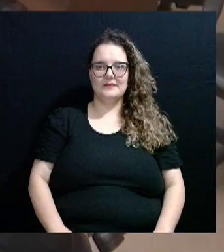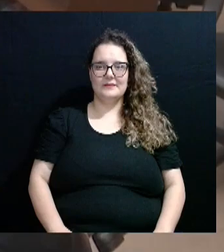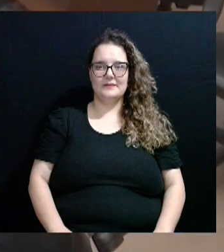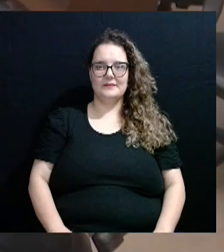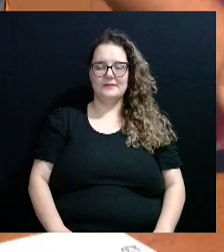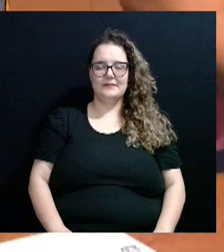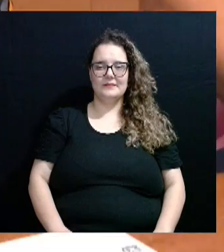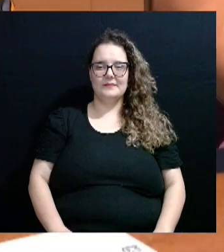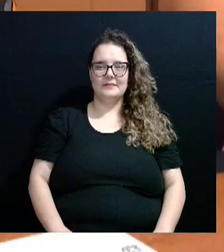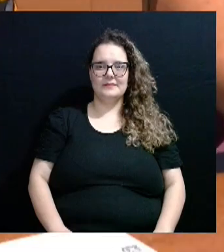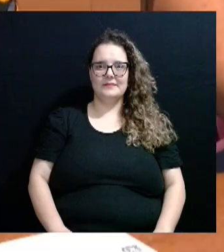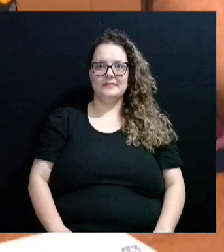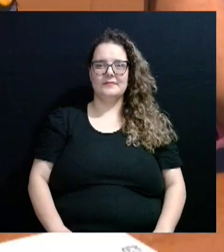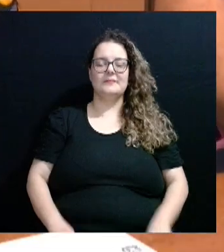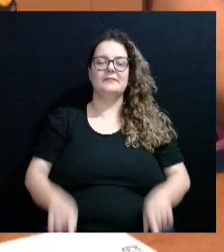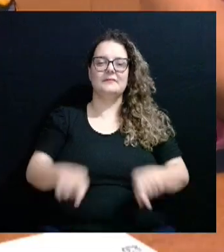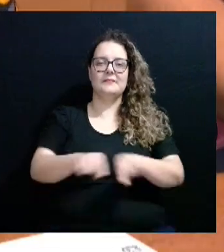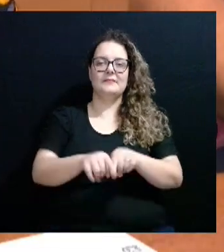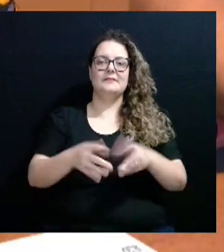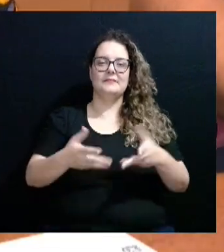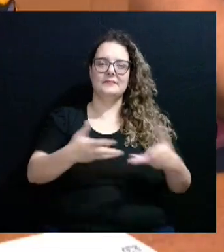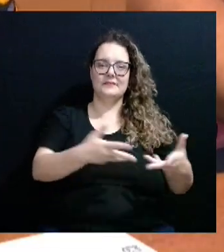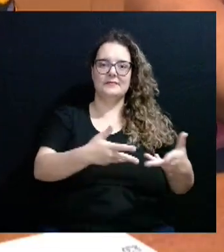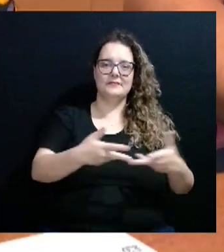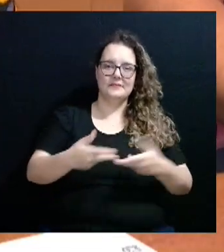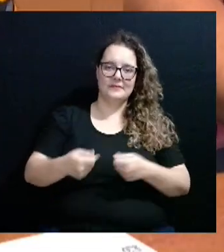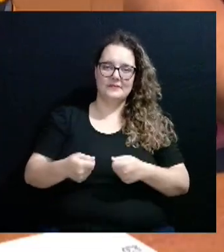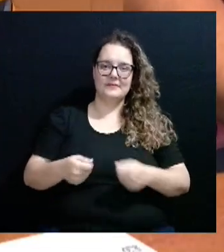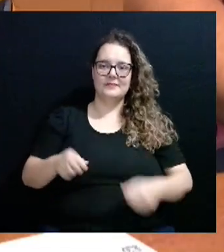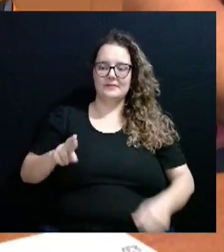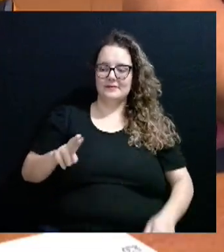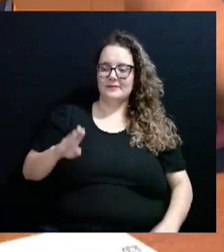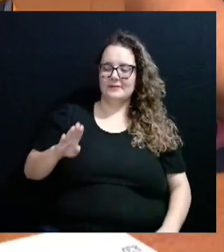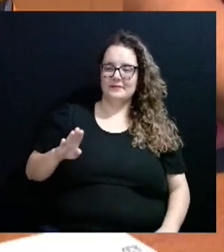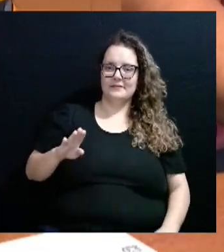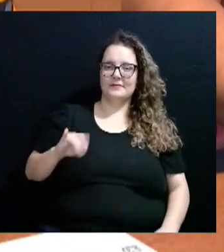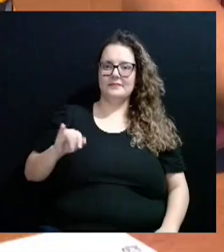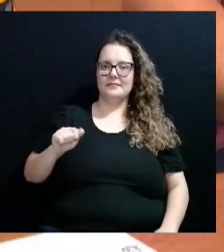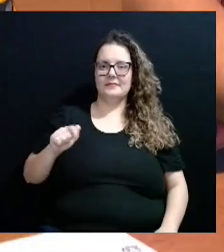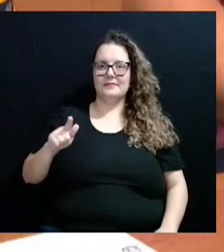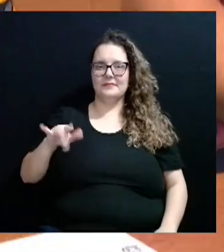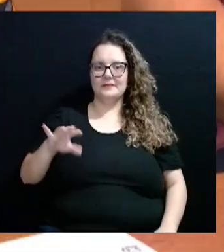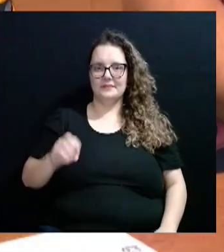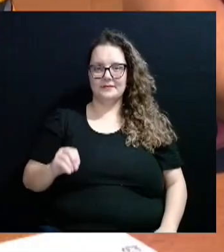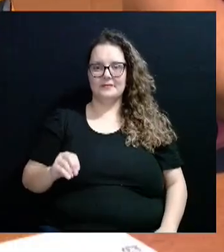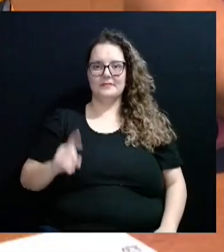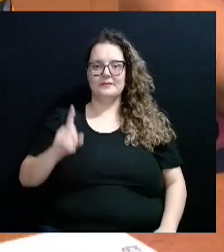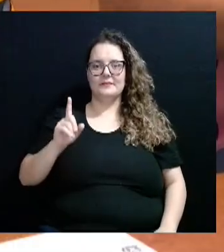Quero convidar também o RB, o Iago Rebouças Barbosa, que é MC,